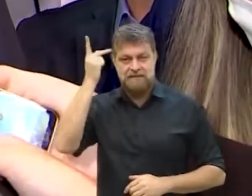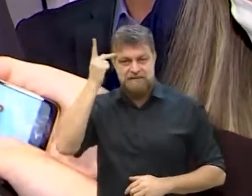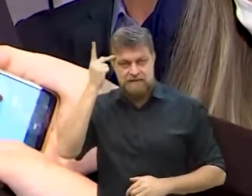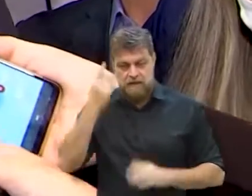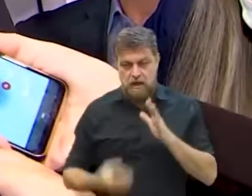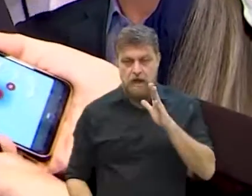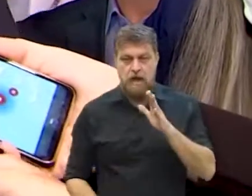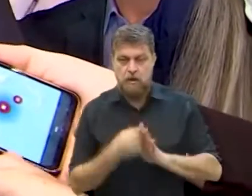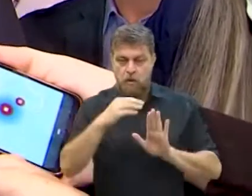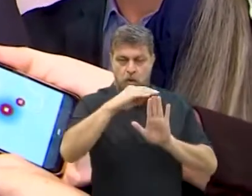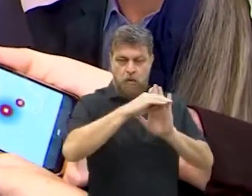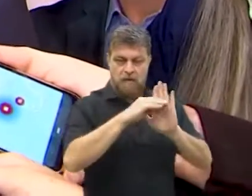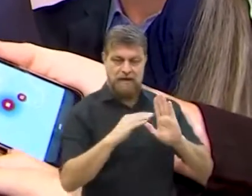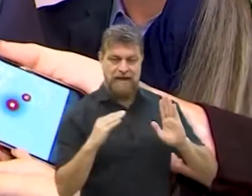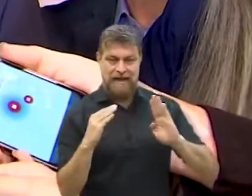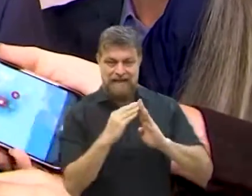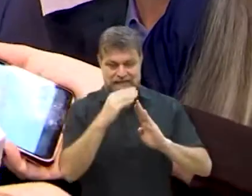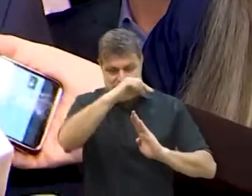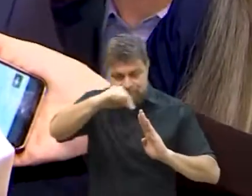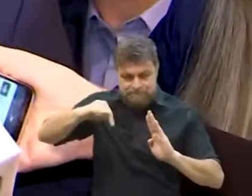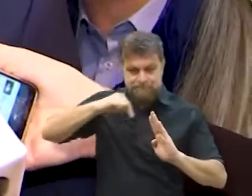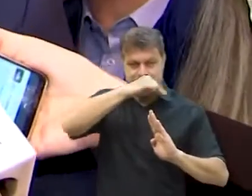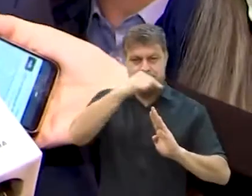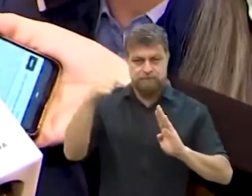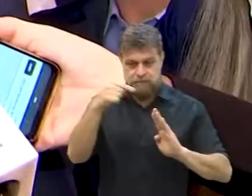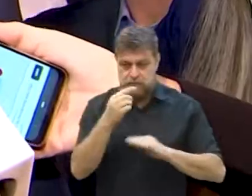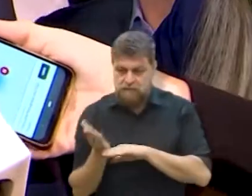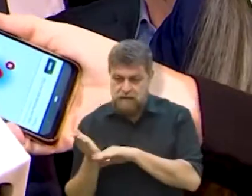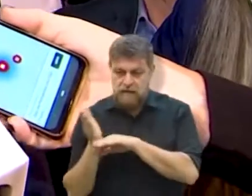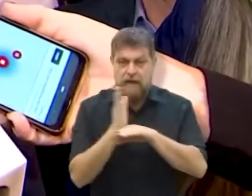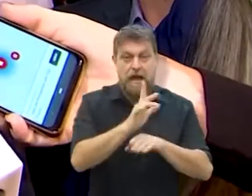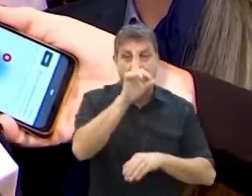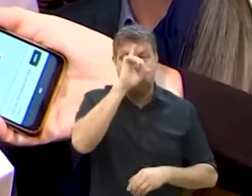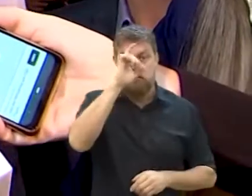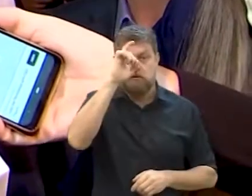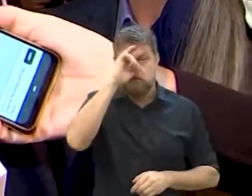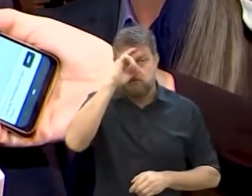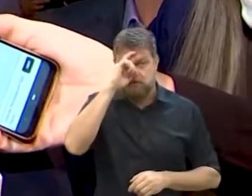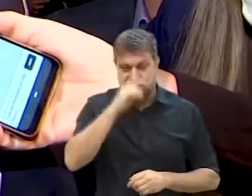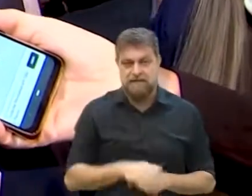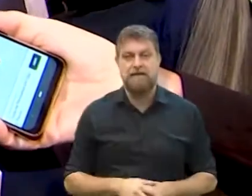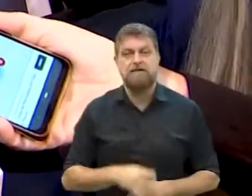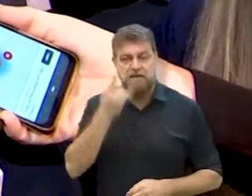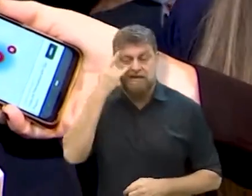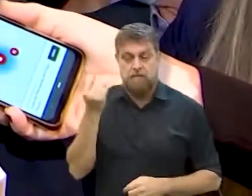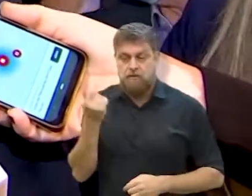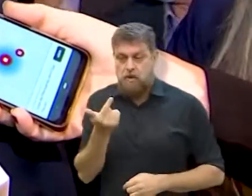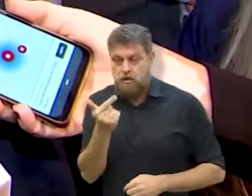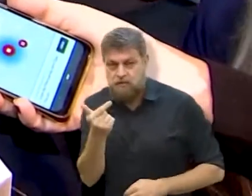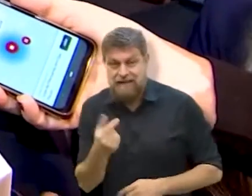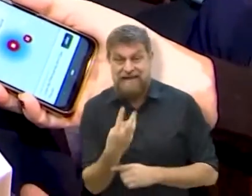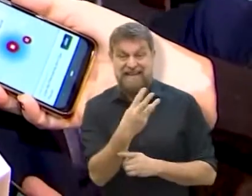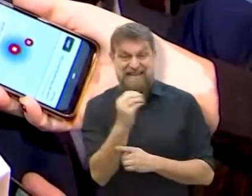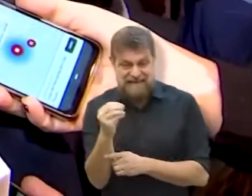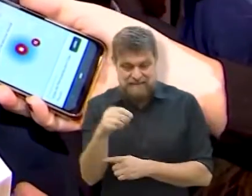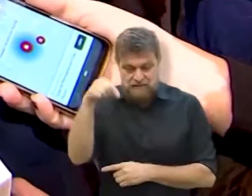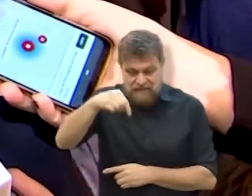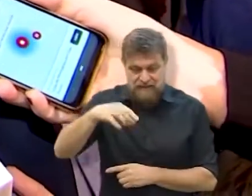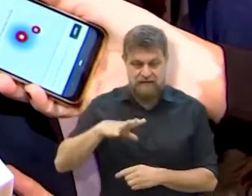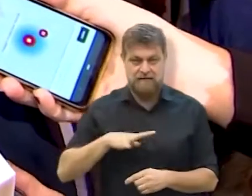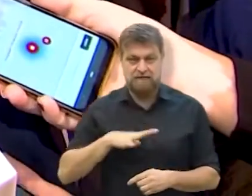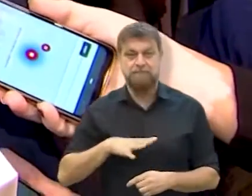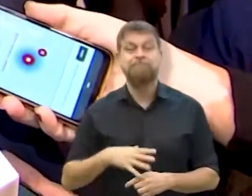criou o programa Mais Santas Casas. Esse programa apoia os hospitais filantrópicos de todo o estado de São Paulo, são mais de 300